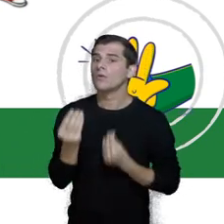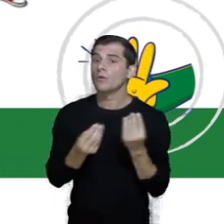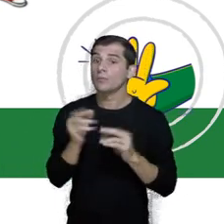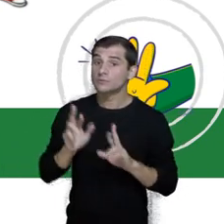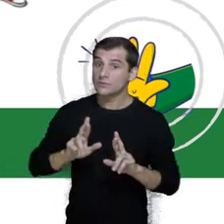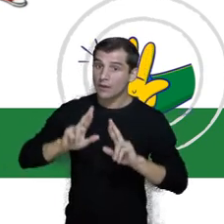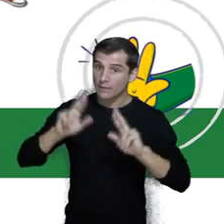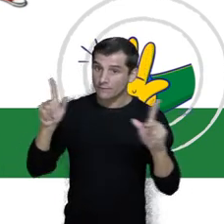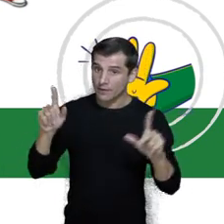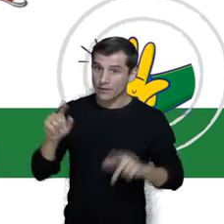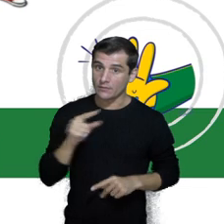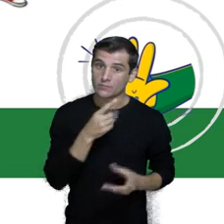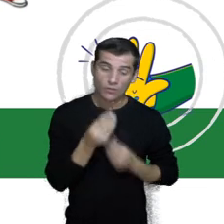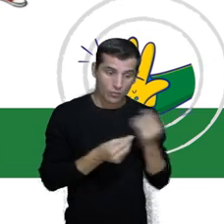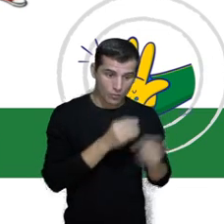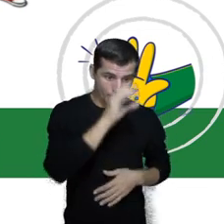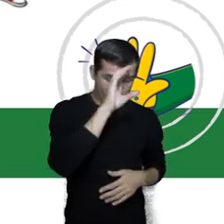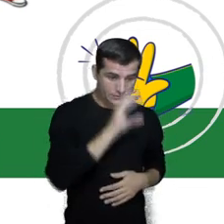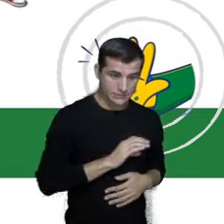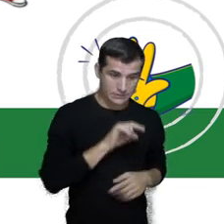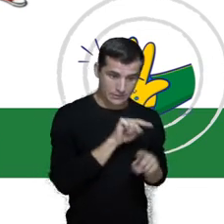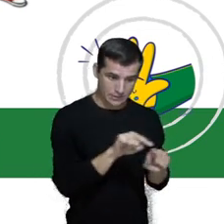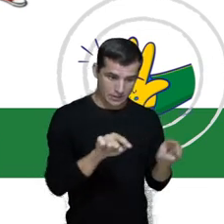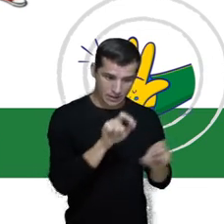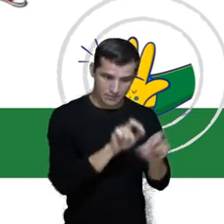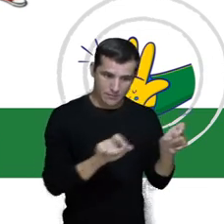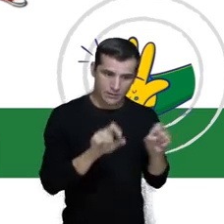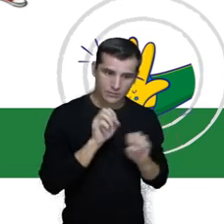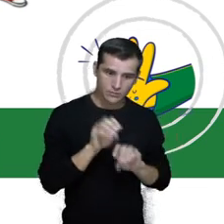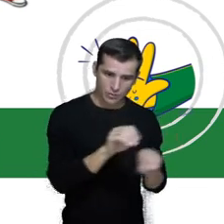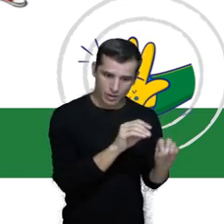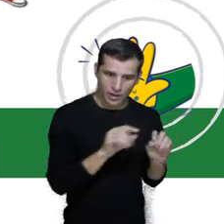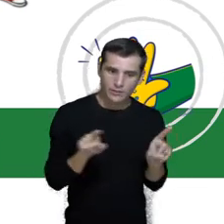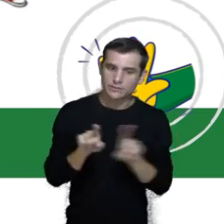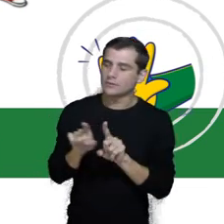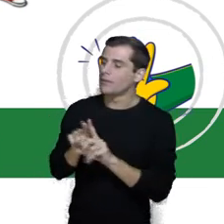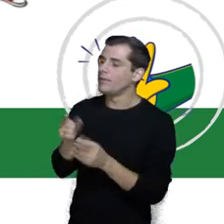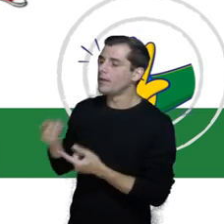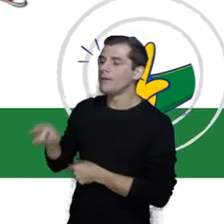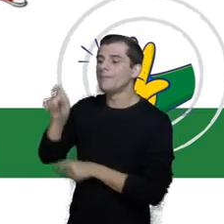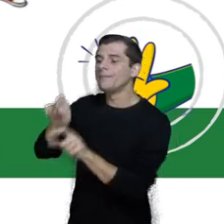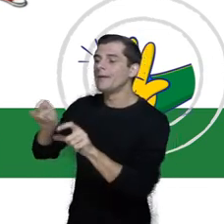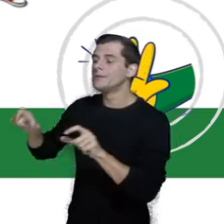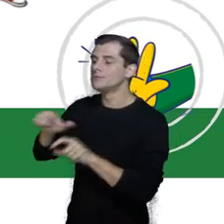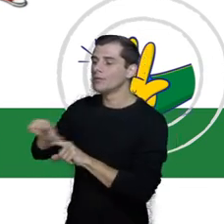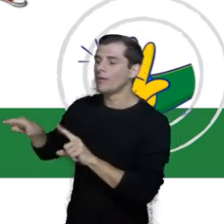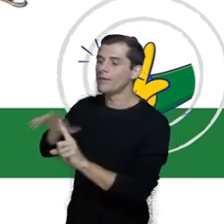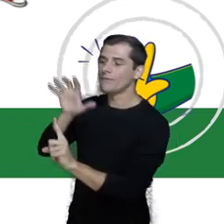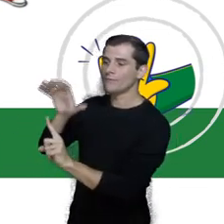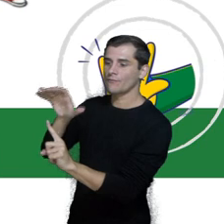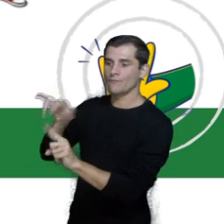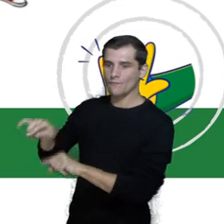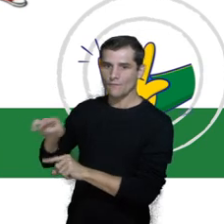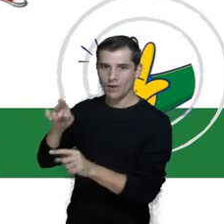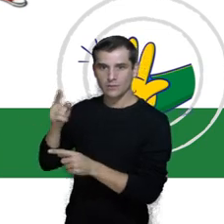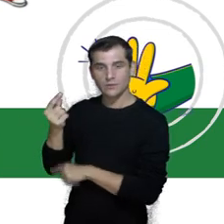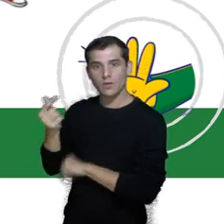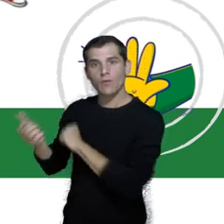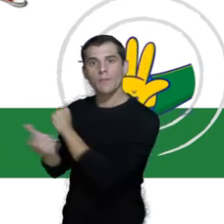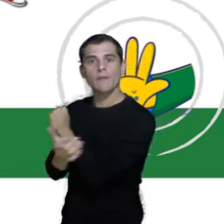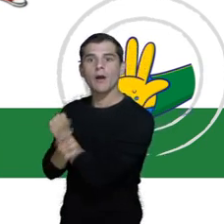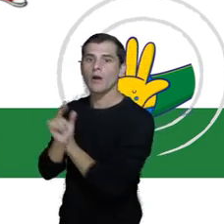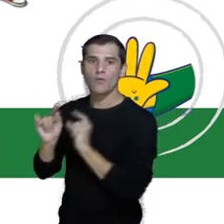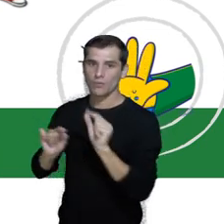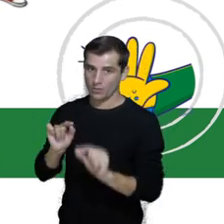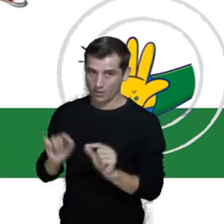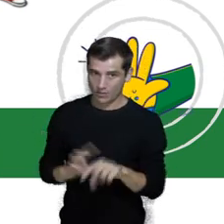educando cidadões o que todos nós temos a ver para a corrupção a base teórica é praticamente a mesma aperfeiçoada com com mais